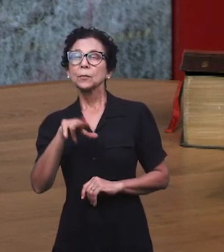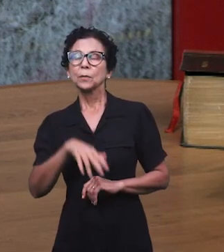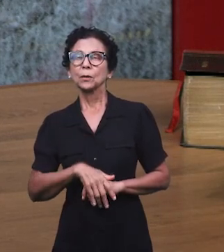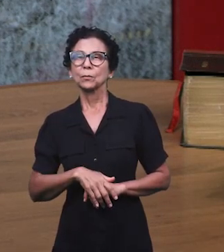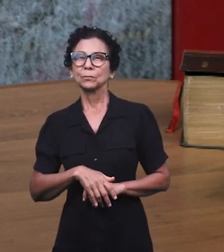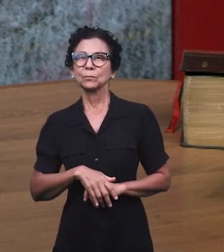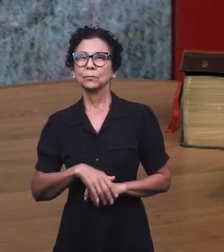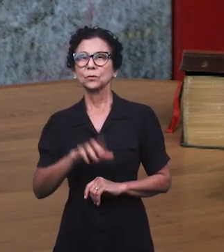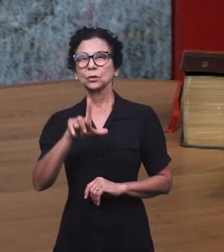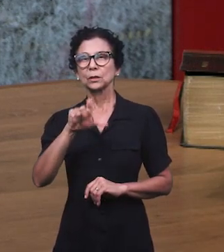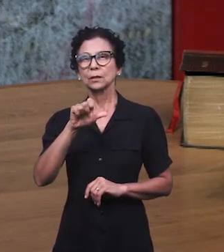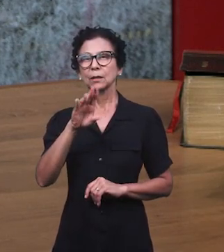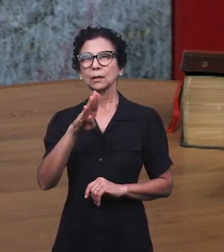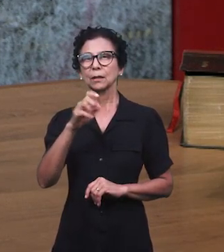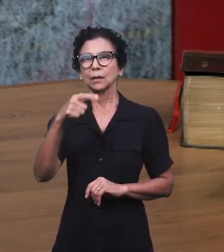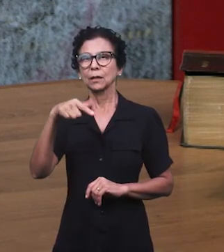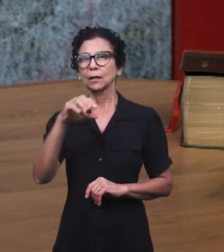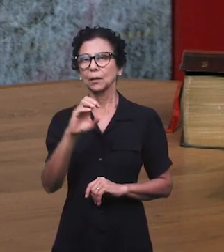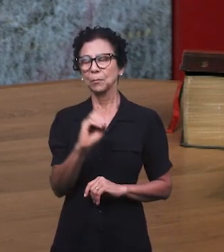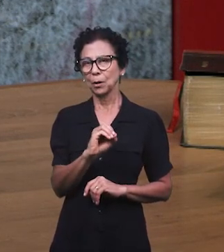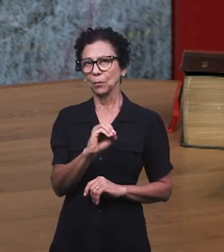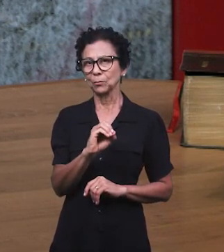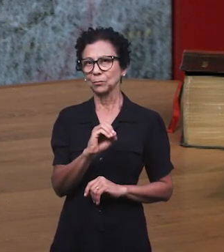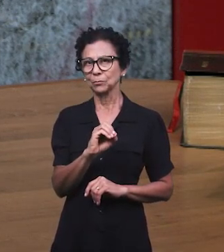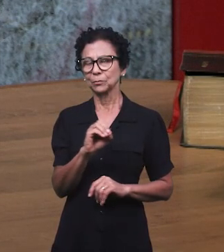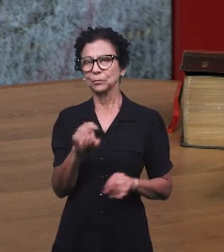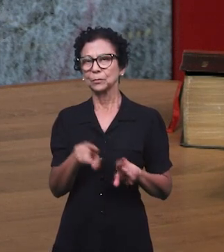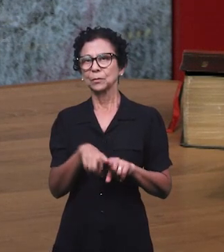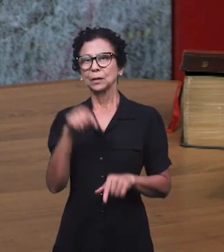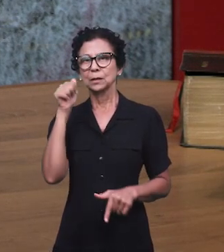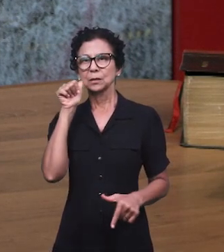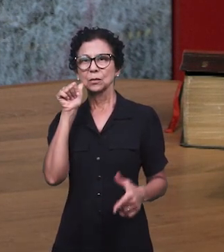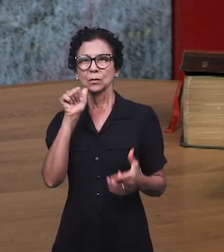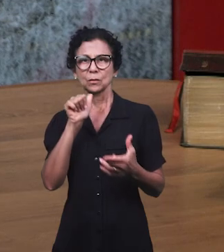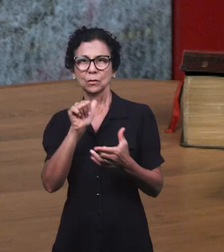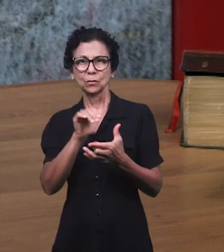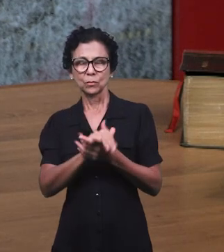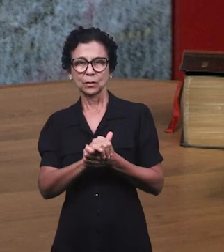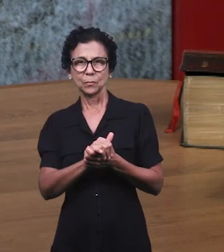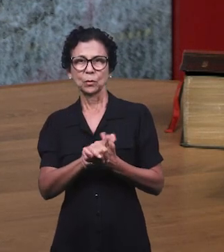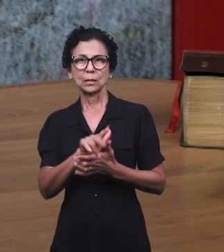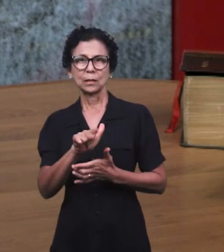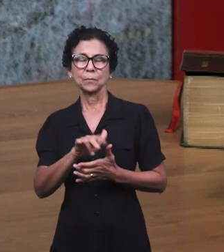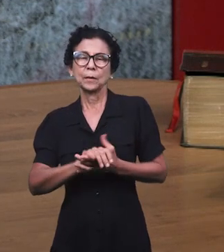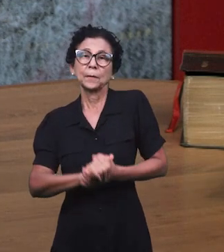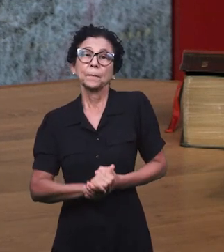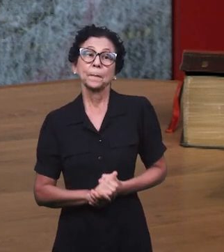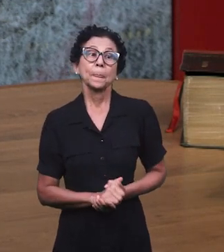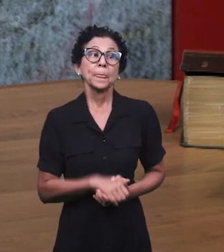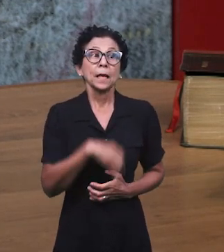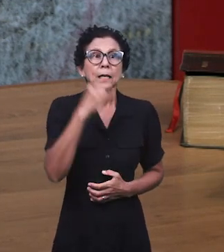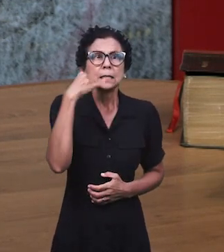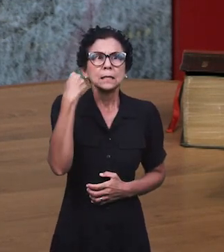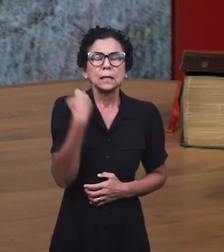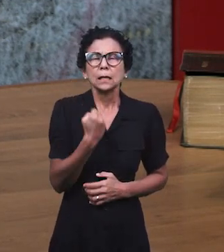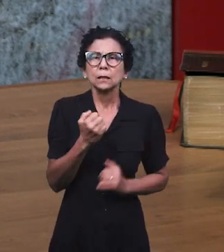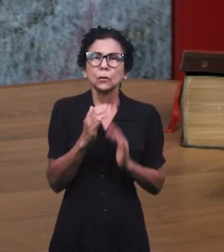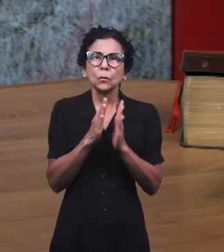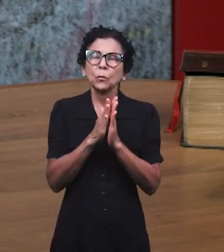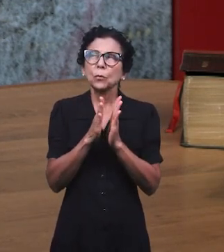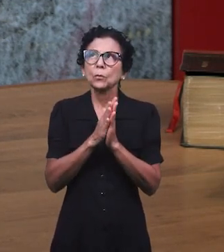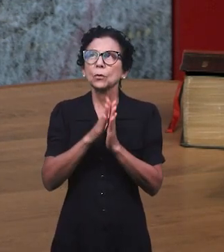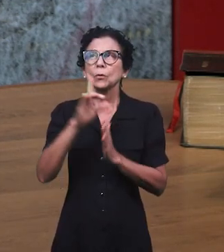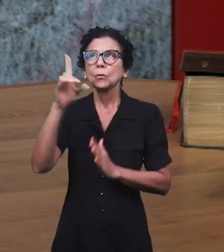mulher. Isaque orou instantemente ao Senhor por sua mulher, porquanto